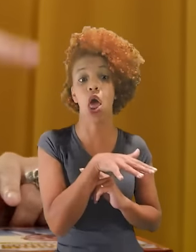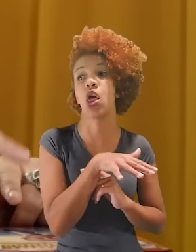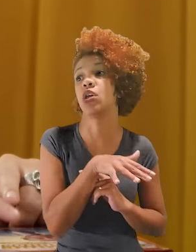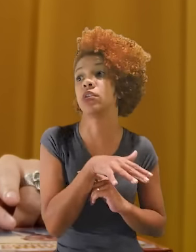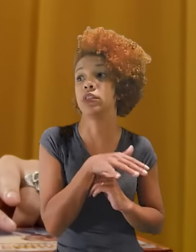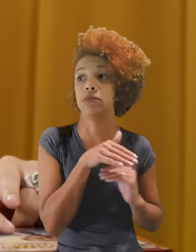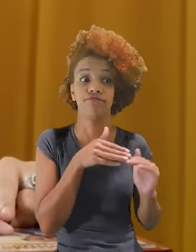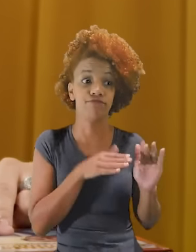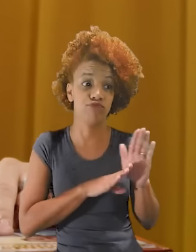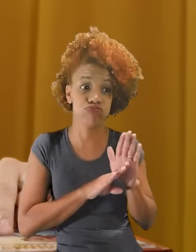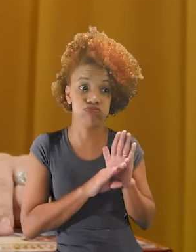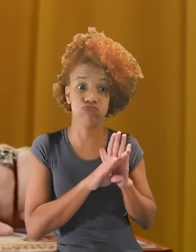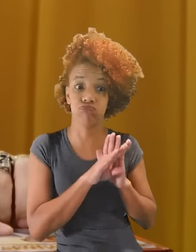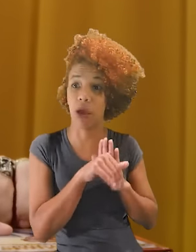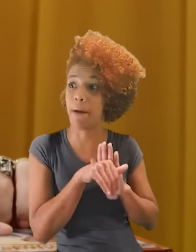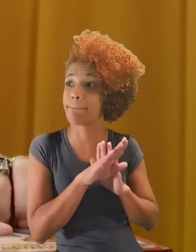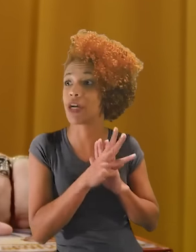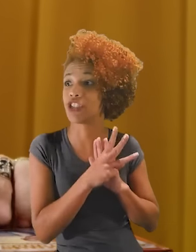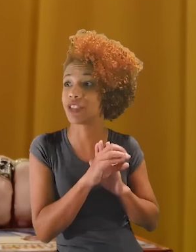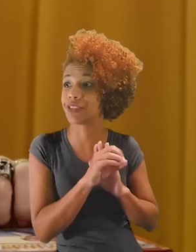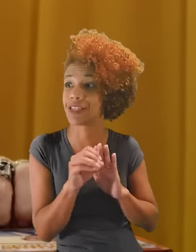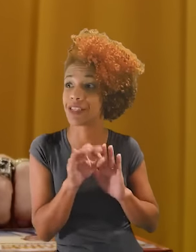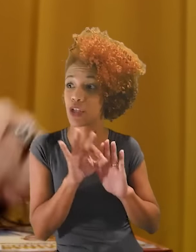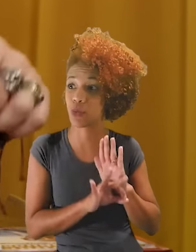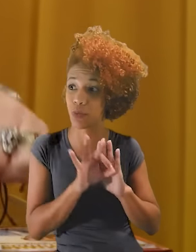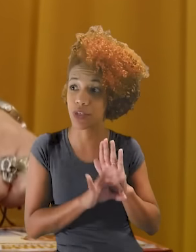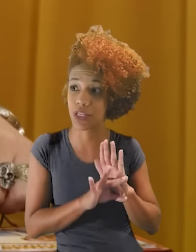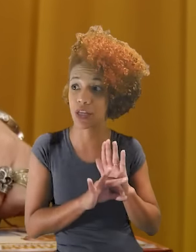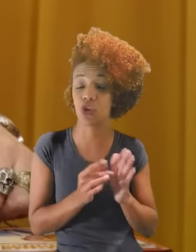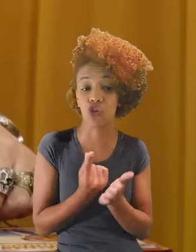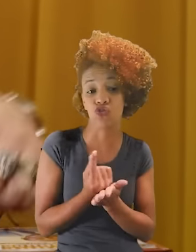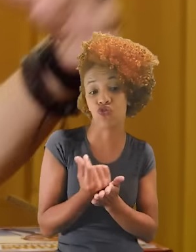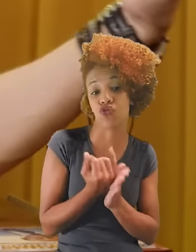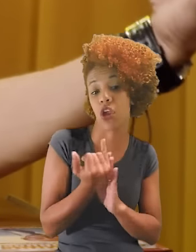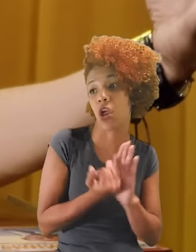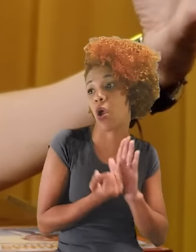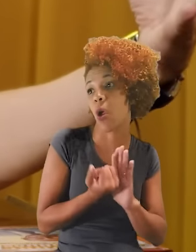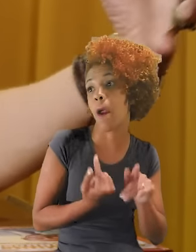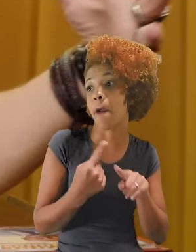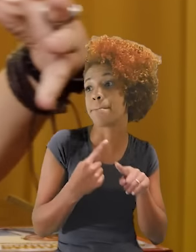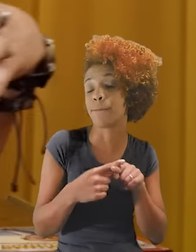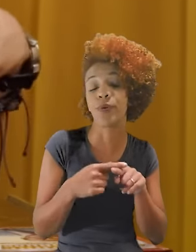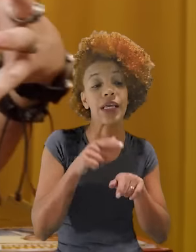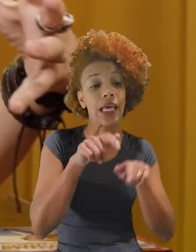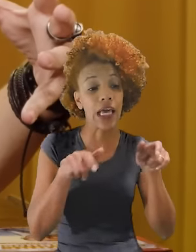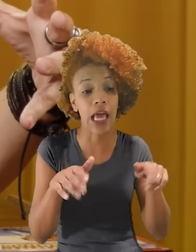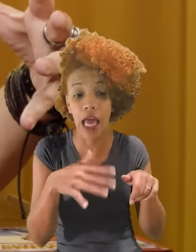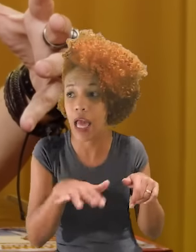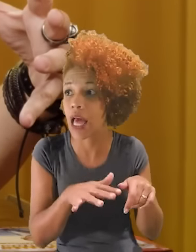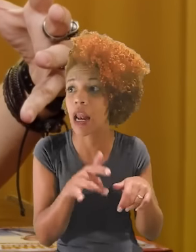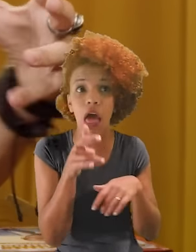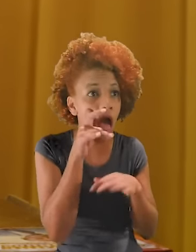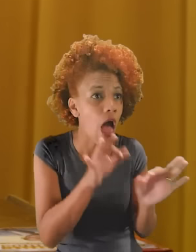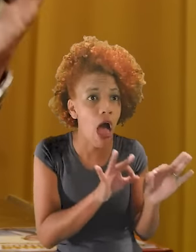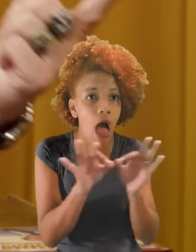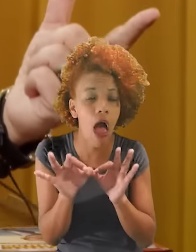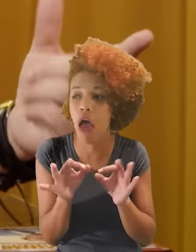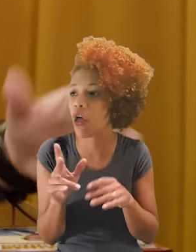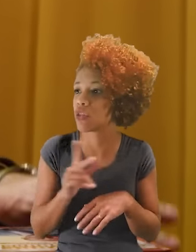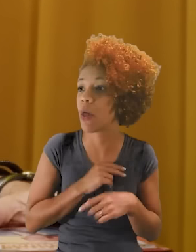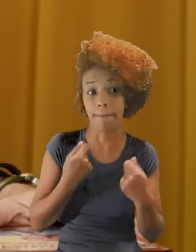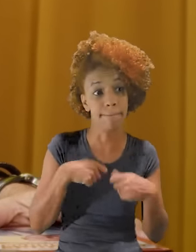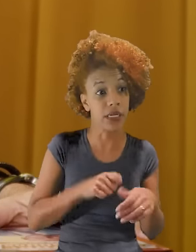aumento, pra você ter uma ideia, aumentou mais de 300% a arrecadação de imposto, porque a galera começou a assistir e ficou todo mundo pirado com o desenho. Porque era